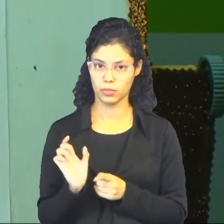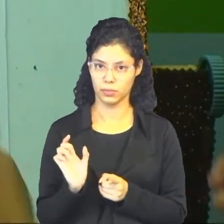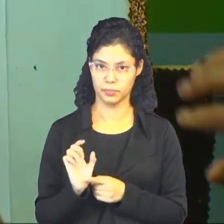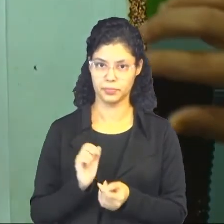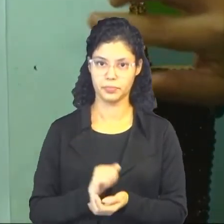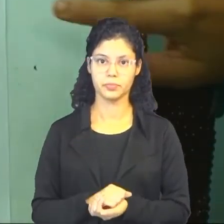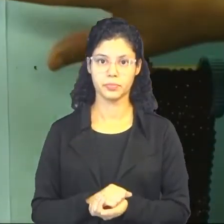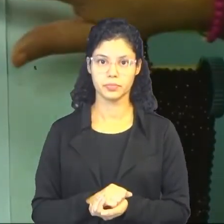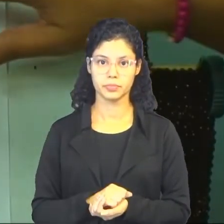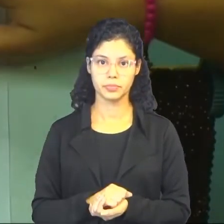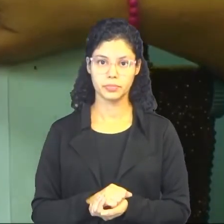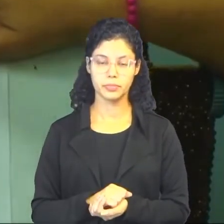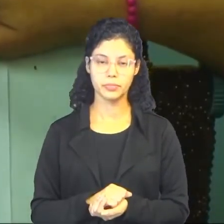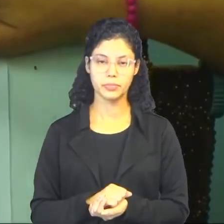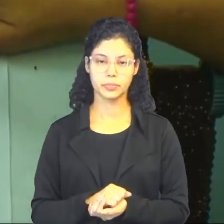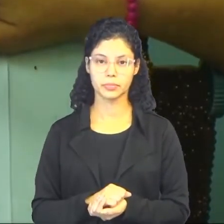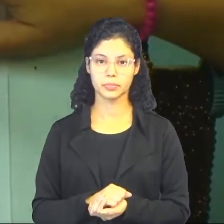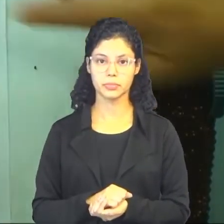palavra